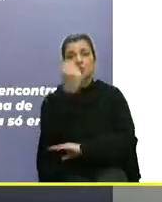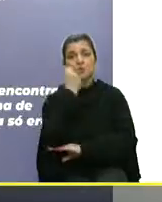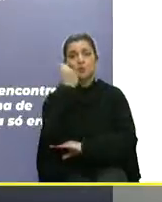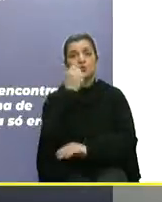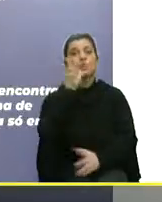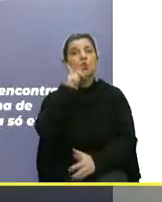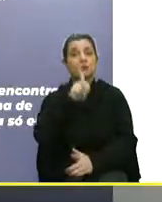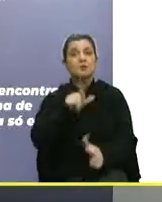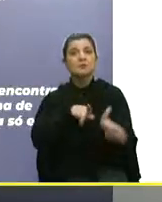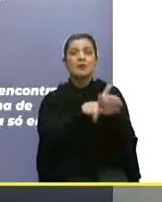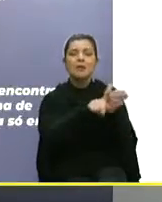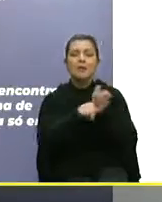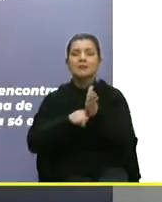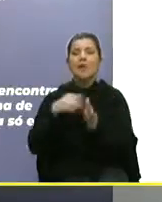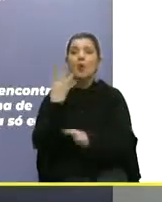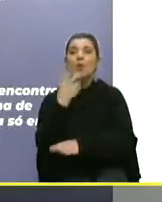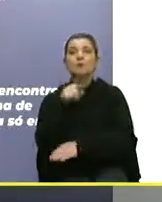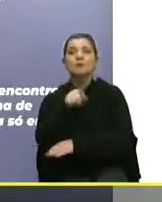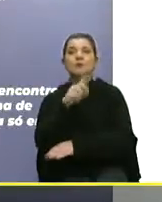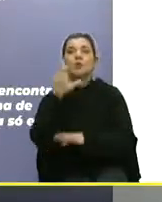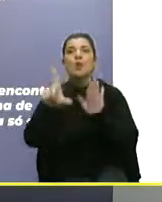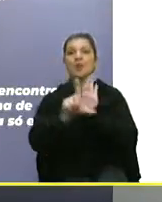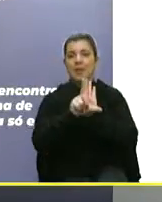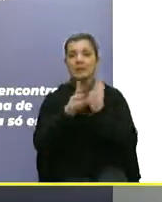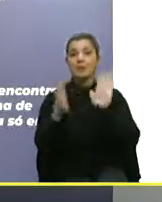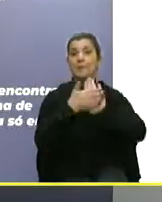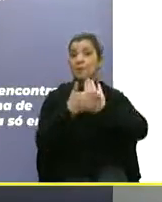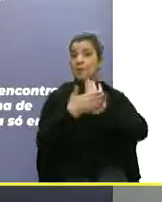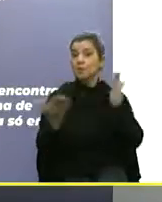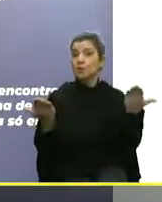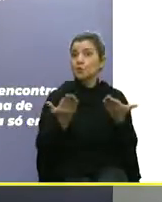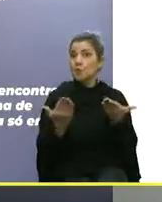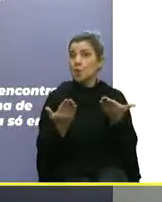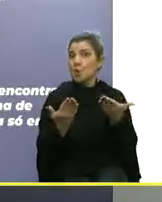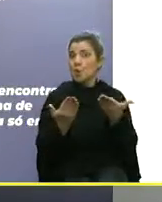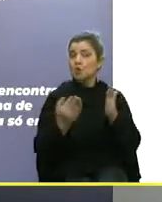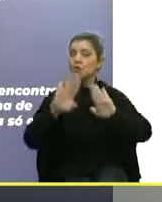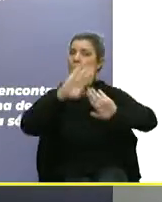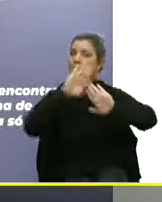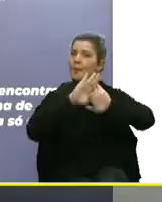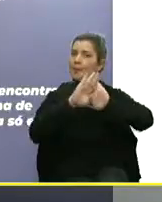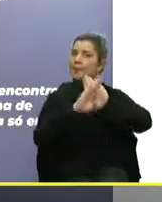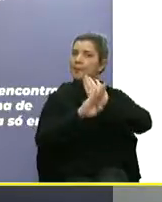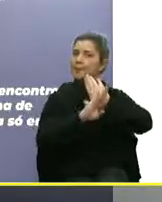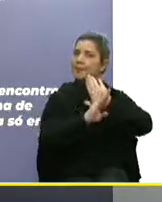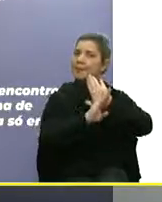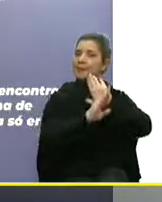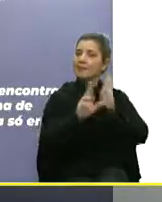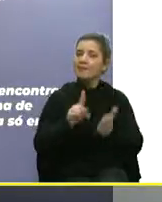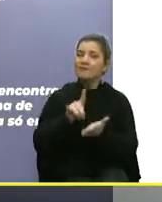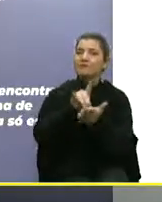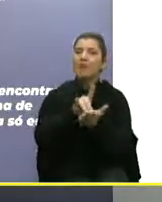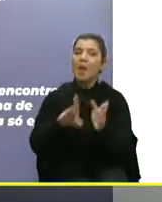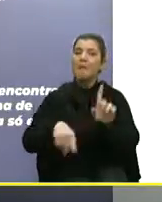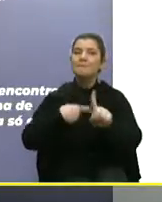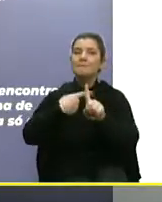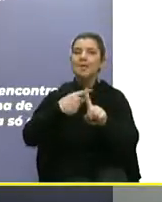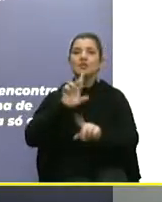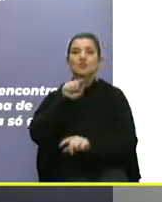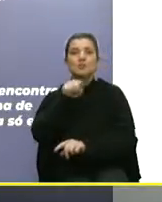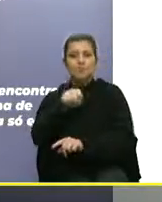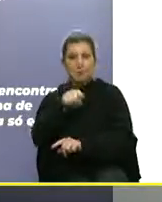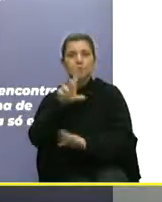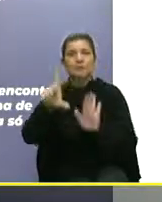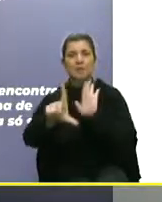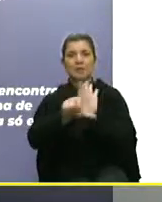esse período já quatro mil leis propondo no dia de hoje a o para o ato de protocolo na consolidação de mais de mil